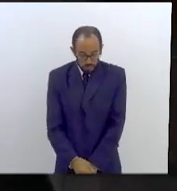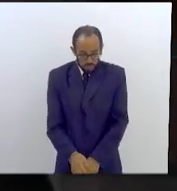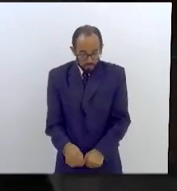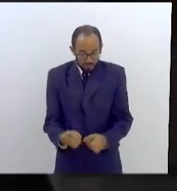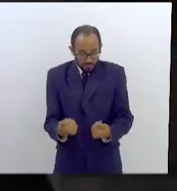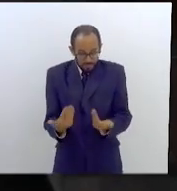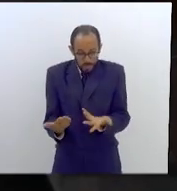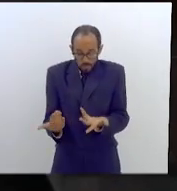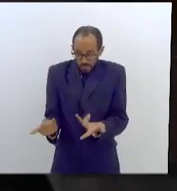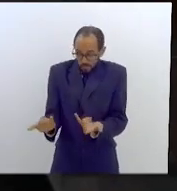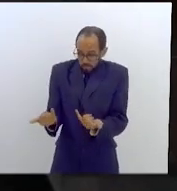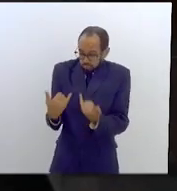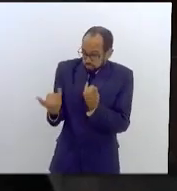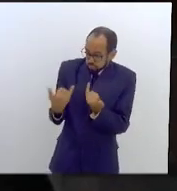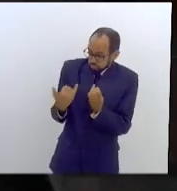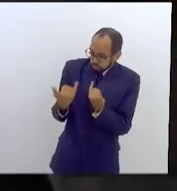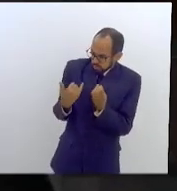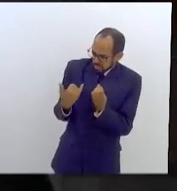essa notícia